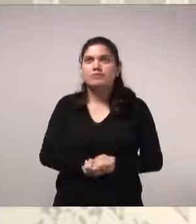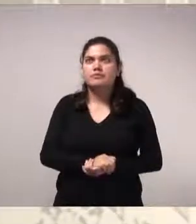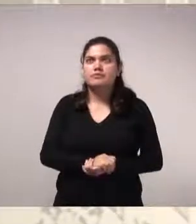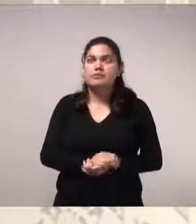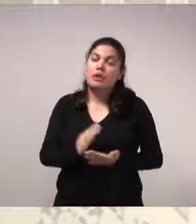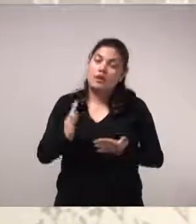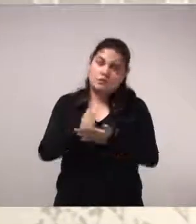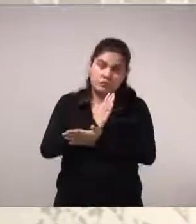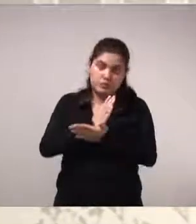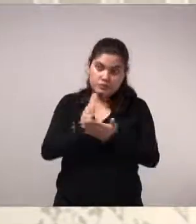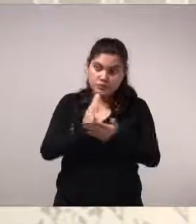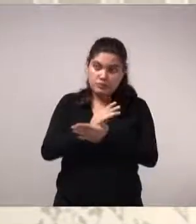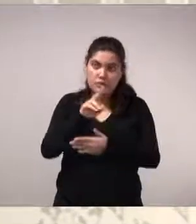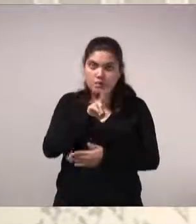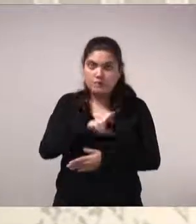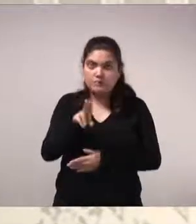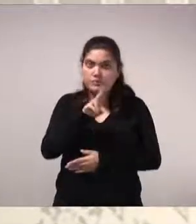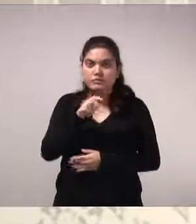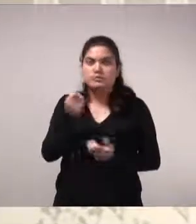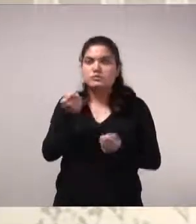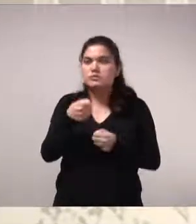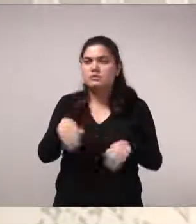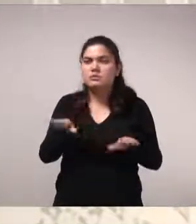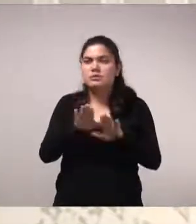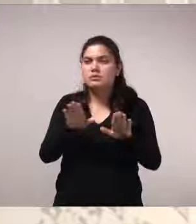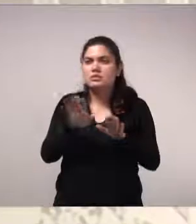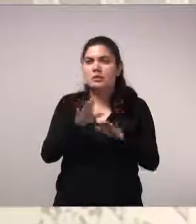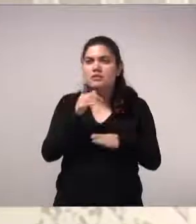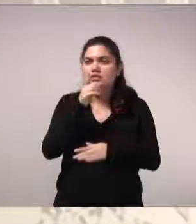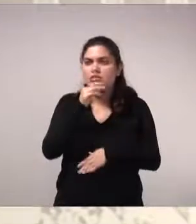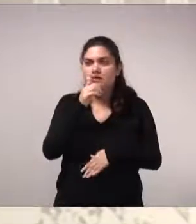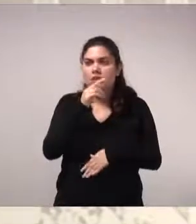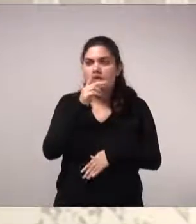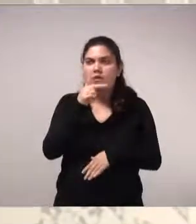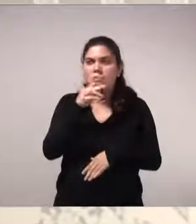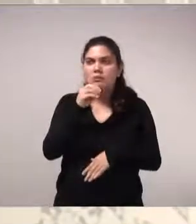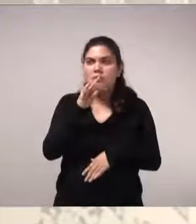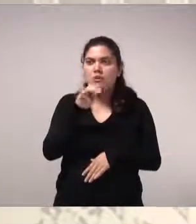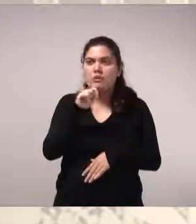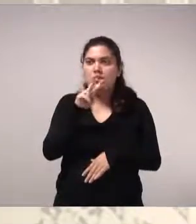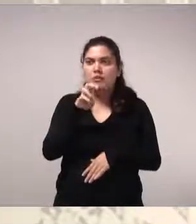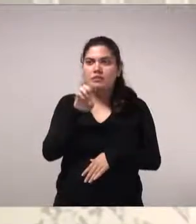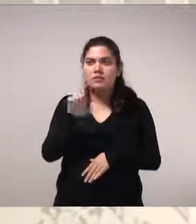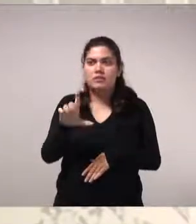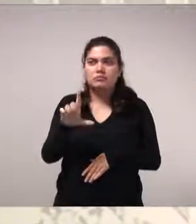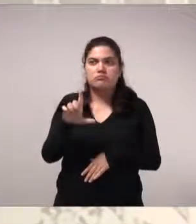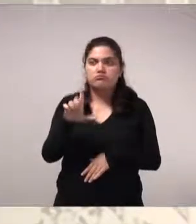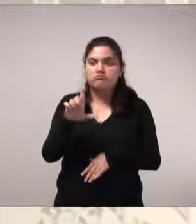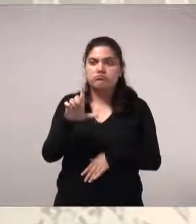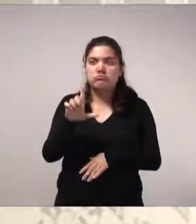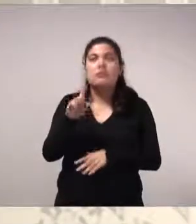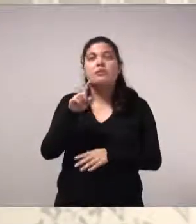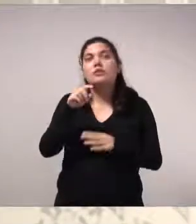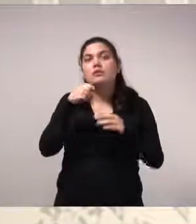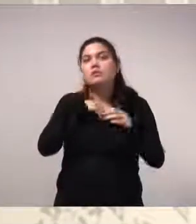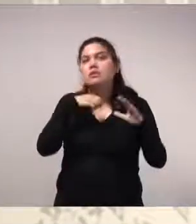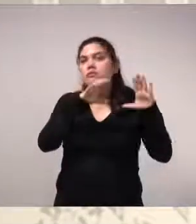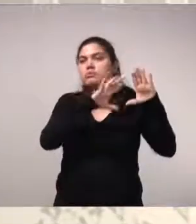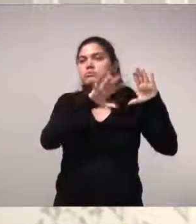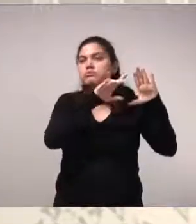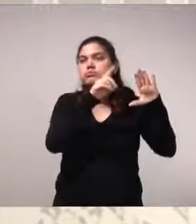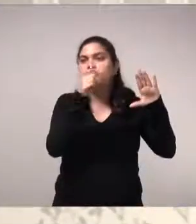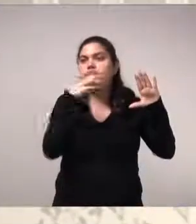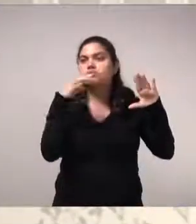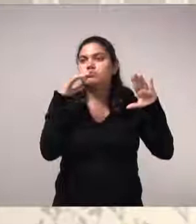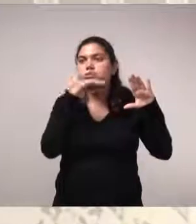Alguns usos não precisavam de água potável, água clorada e fluoretada. A central de ar-condicionado não precisa